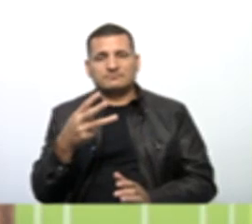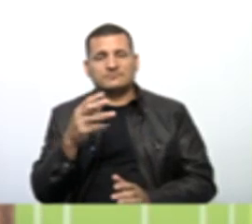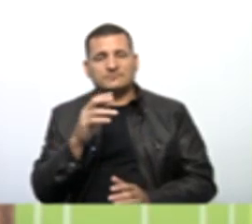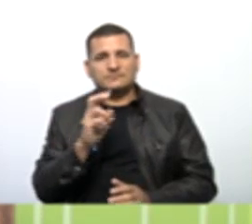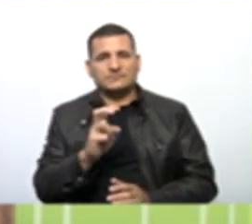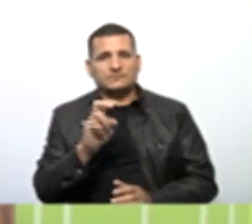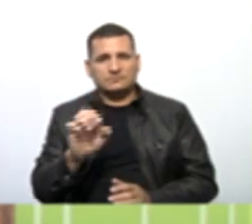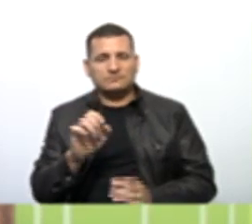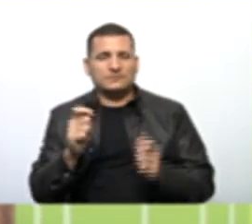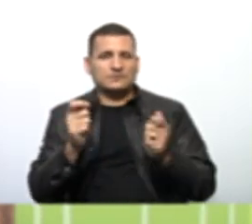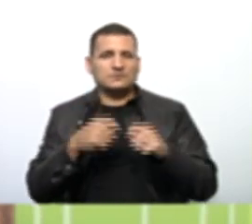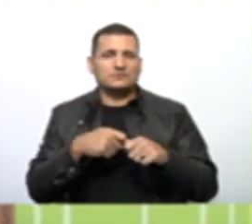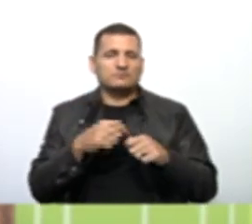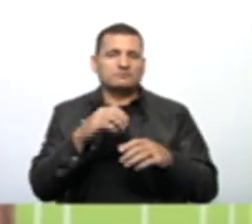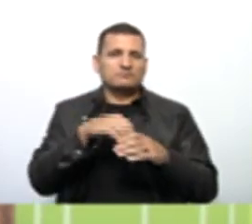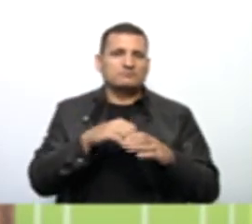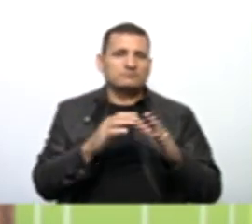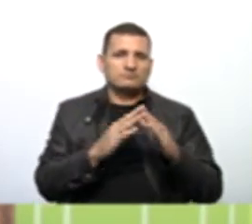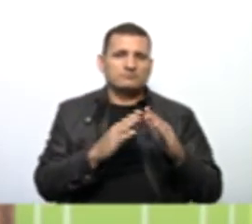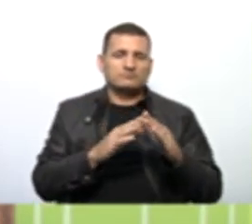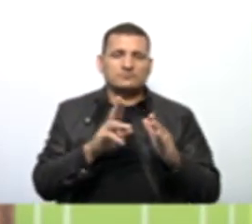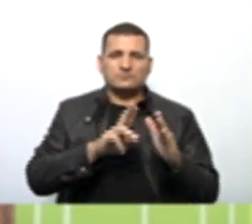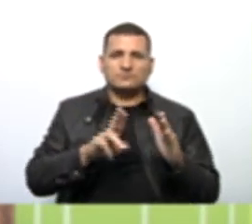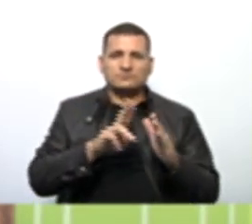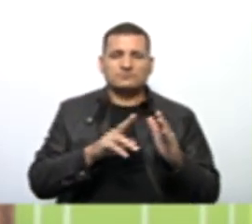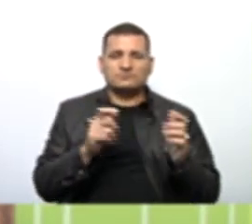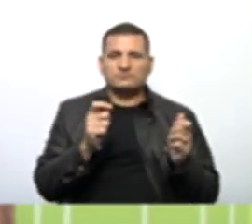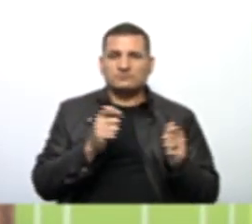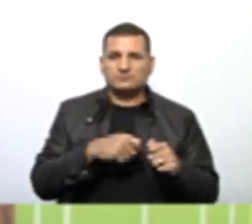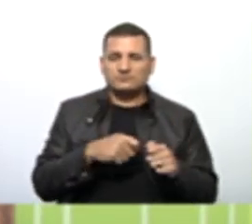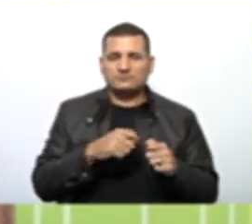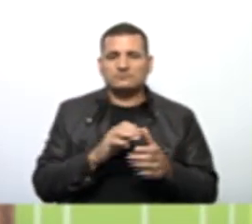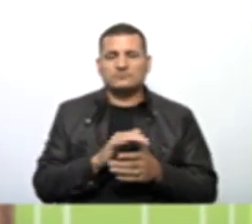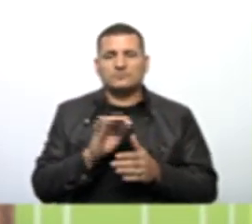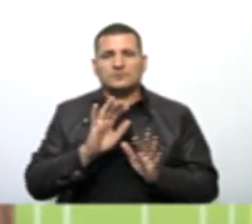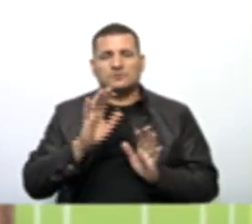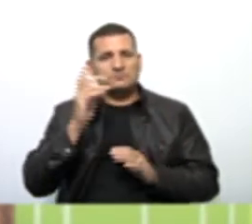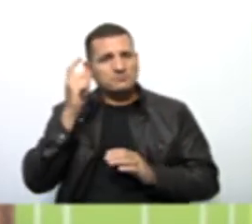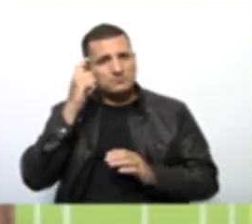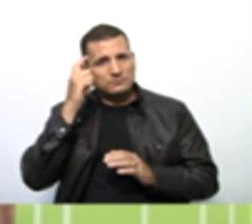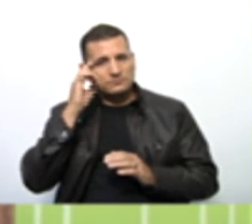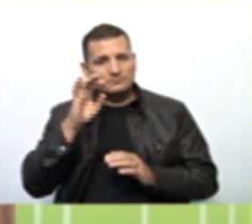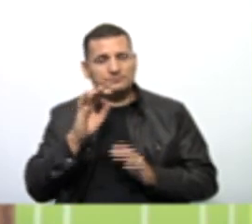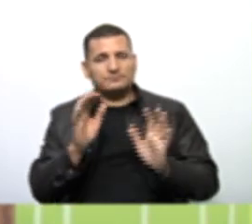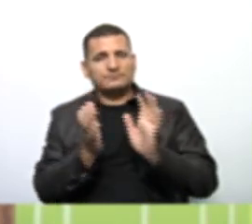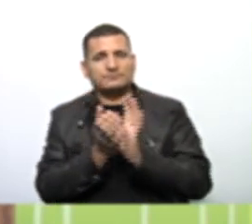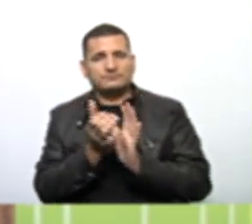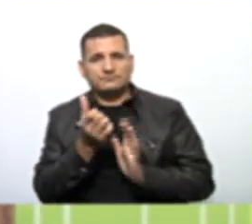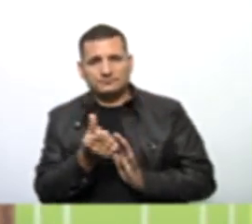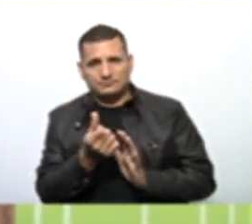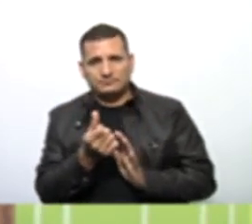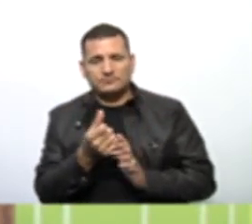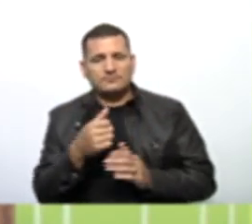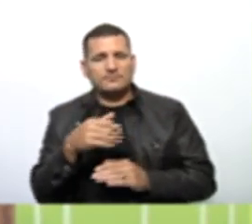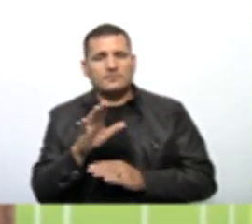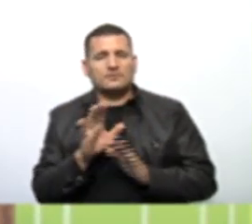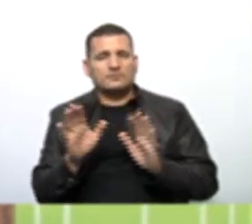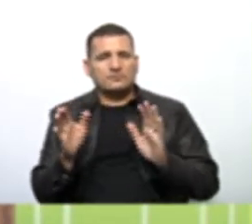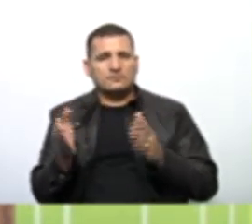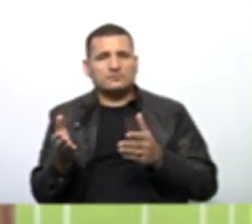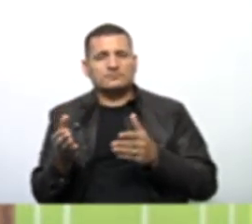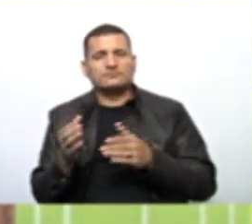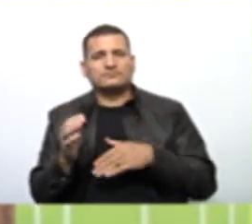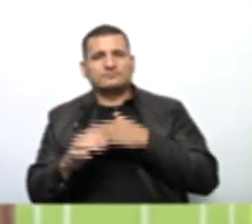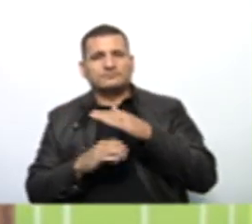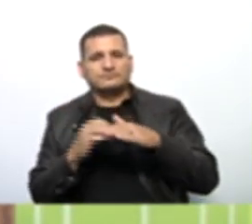essa necessidade interna tendo então sido injustamente é um pensamento e categorias e zé mais voltado para a empresa que quer montar aquela